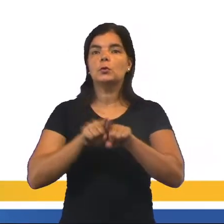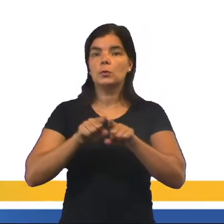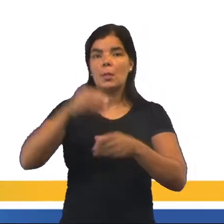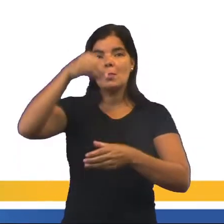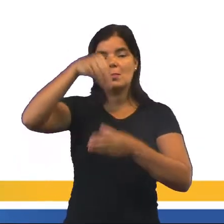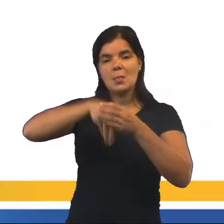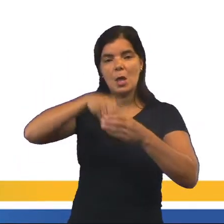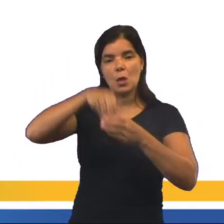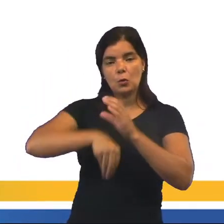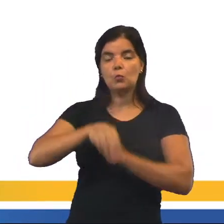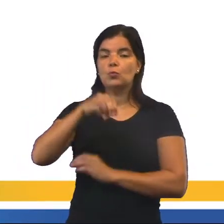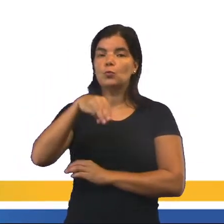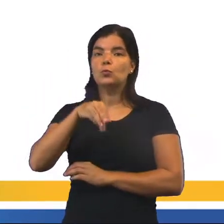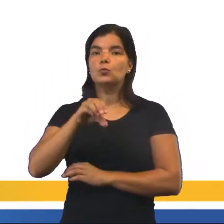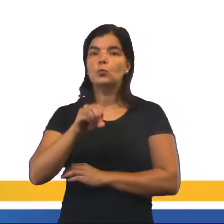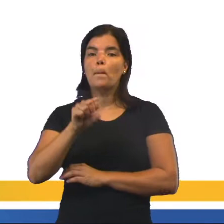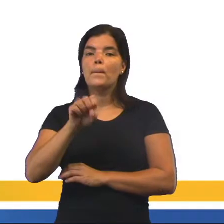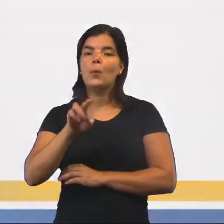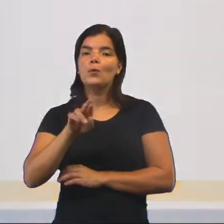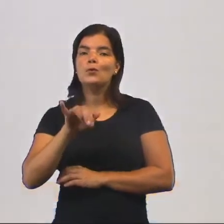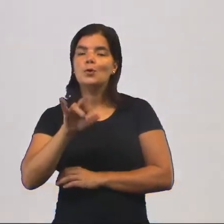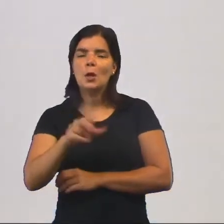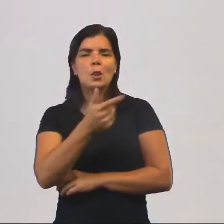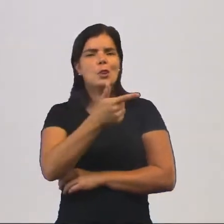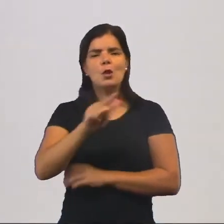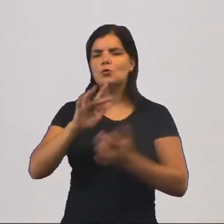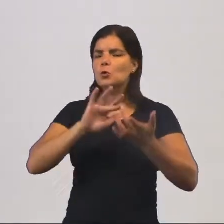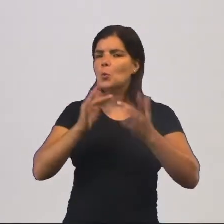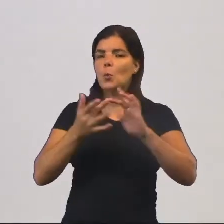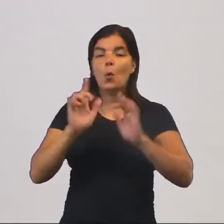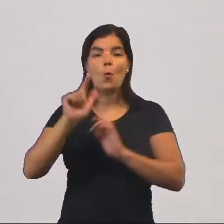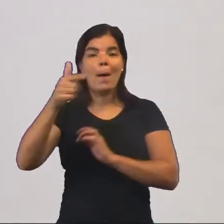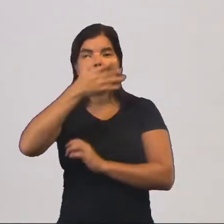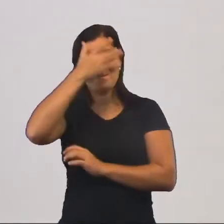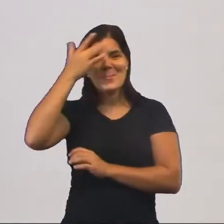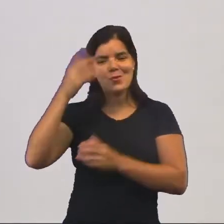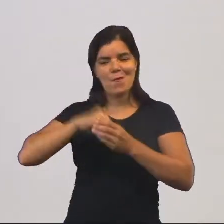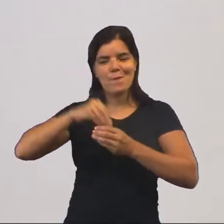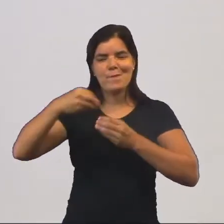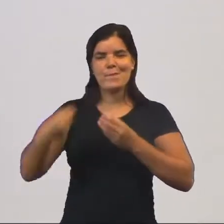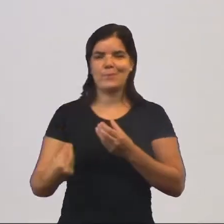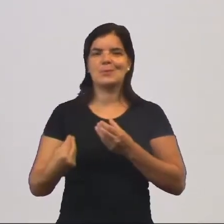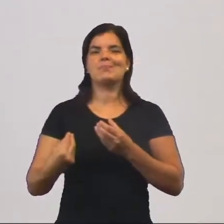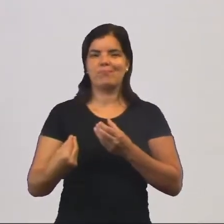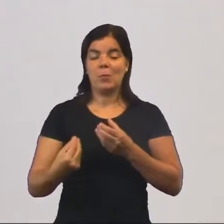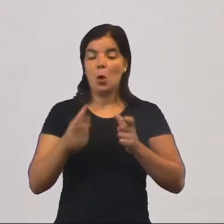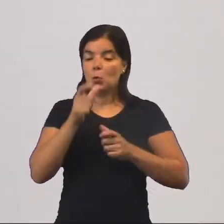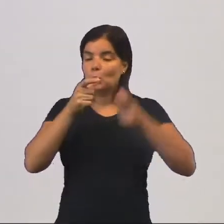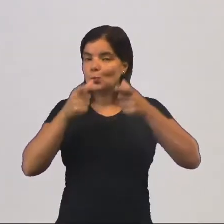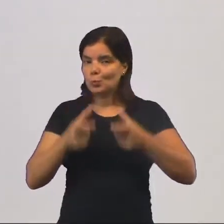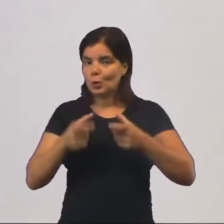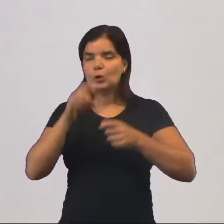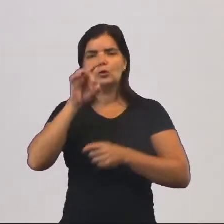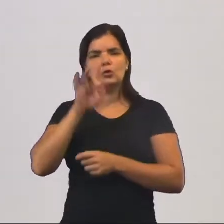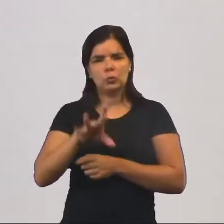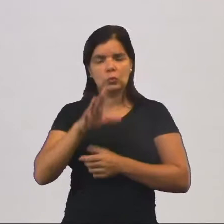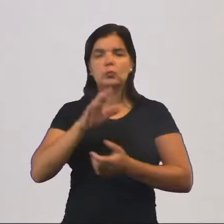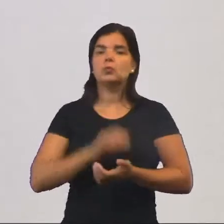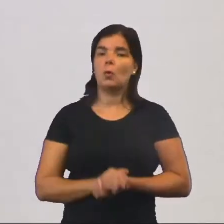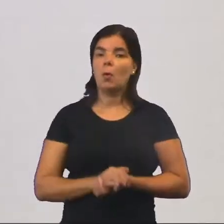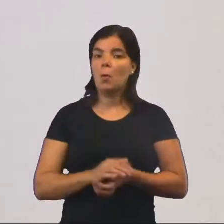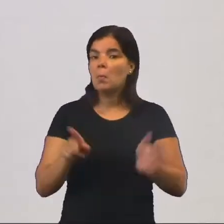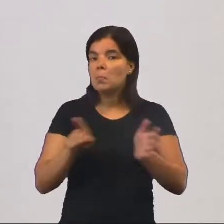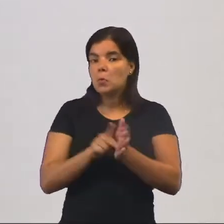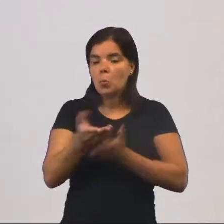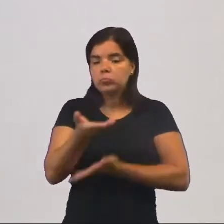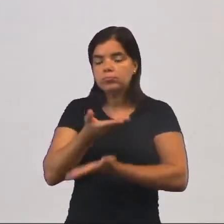dentro dos mosteiros. Ou seja, eles não tinham contato com as pessoas fora daquele lugar, somente com eles